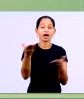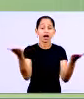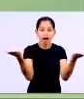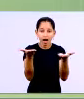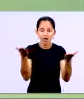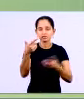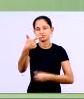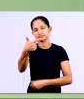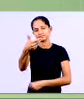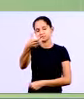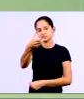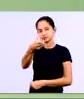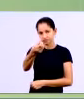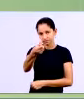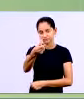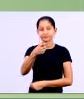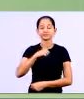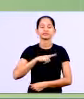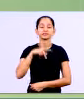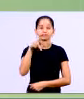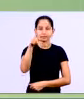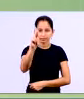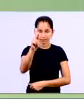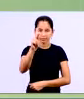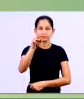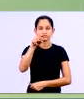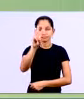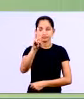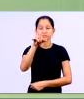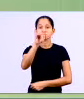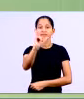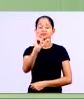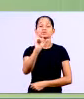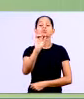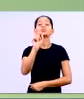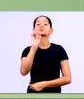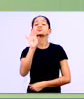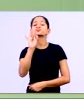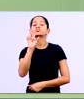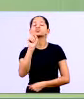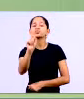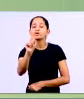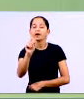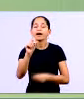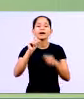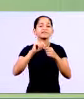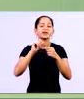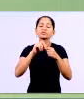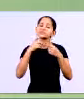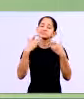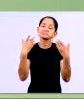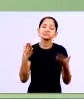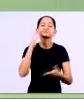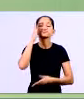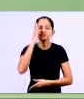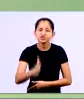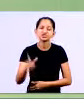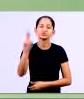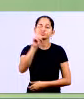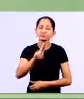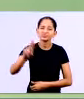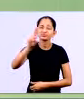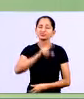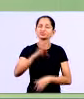26. O K, o W e o Y foram só, a gente só assumiu essas letras que nós